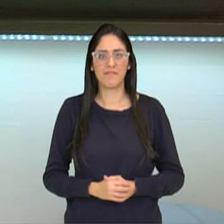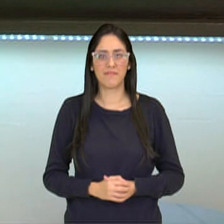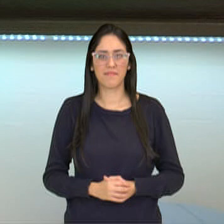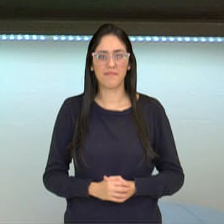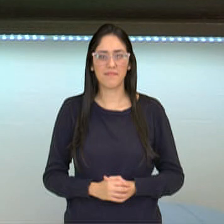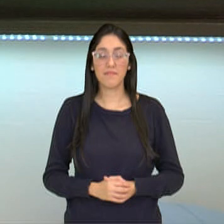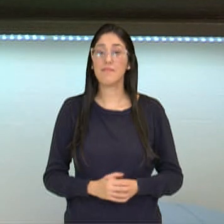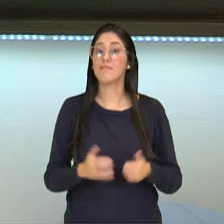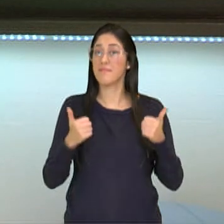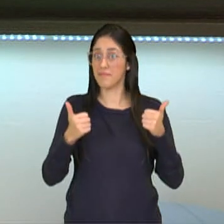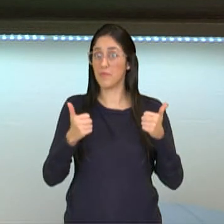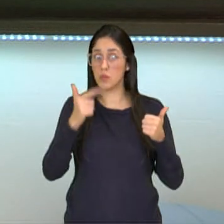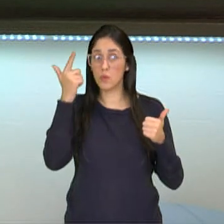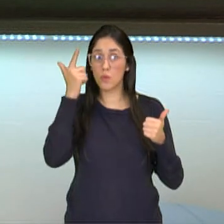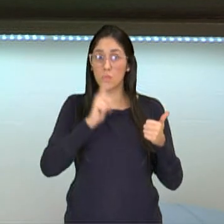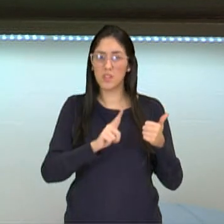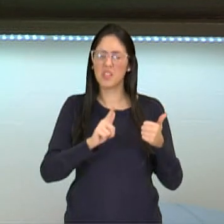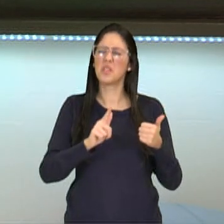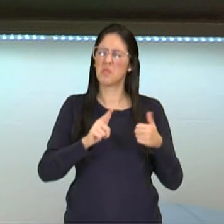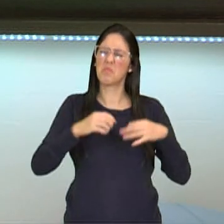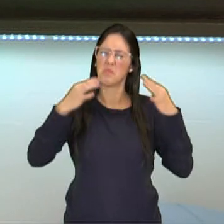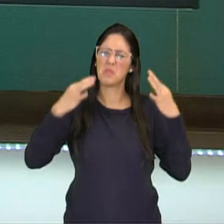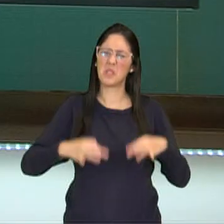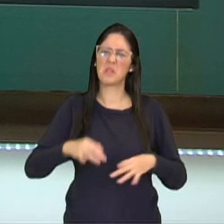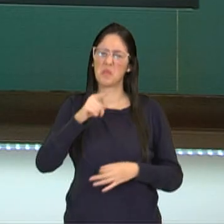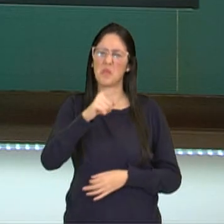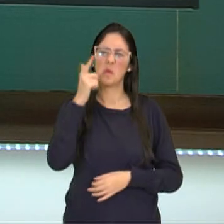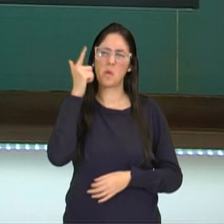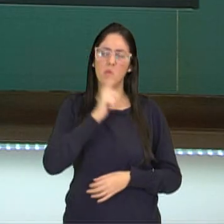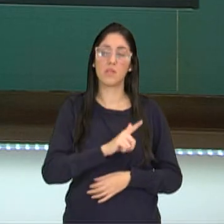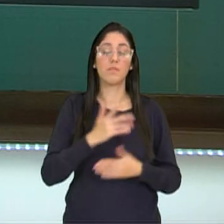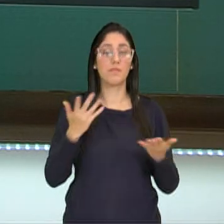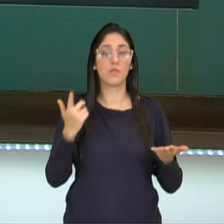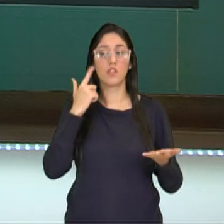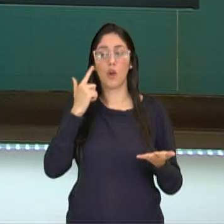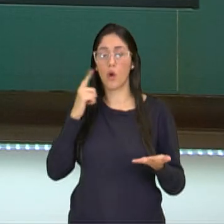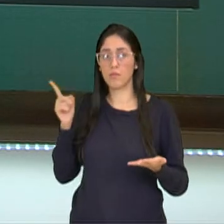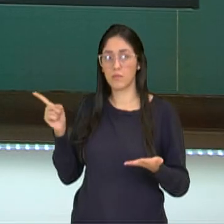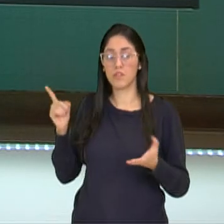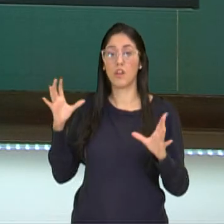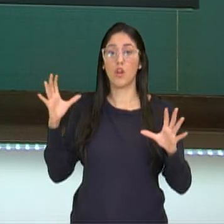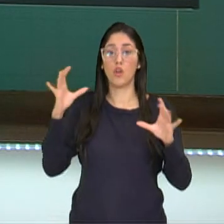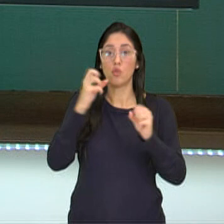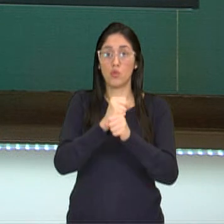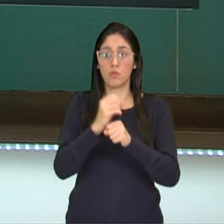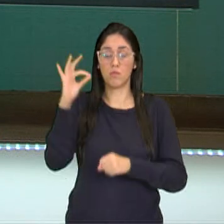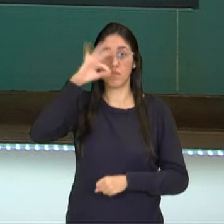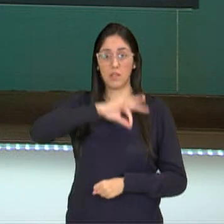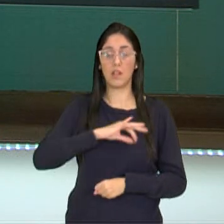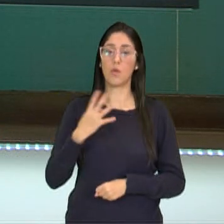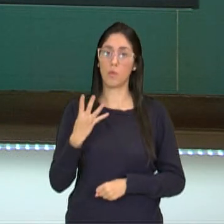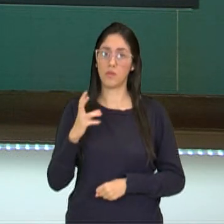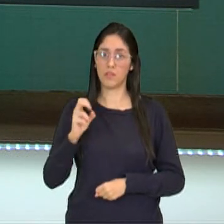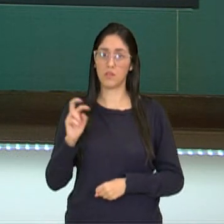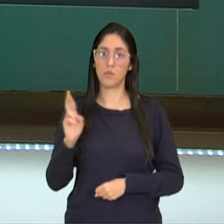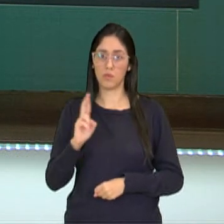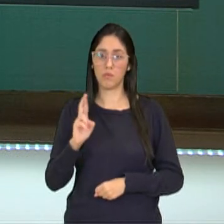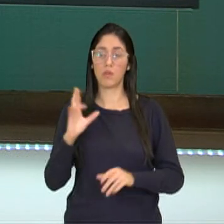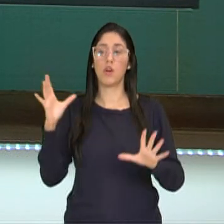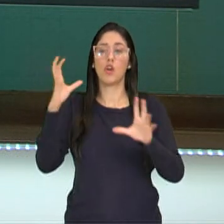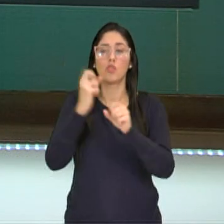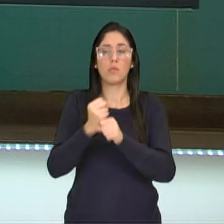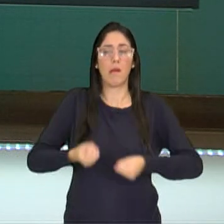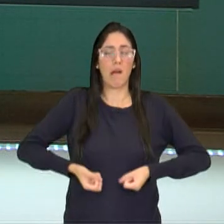E aí, galera, conseguiram? Tenho certeza que sim. Então, a somatória aqui das receitas, 450. A somatória das